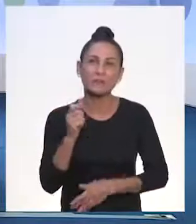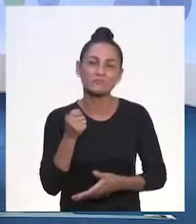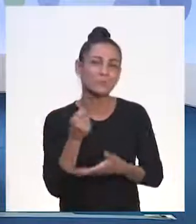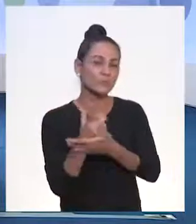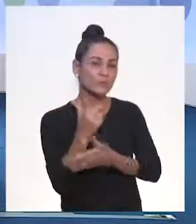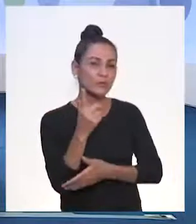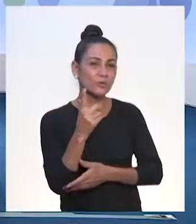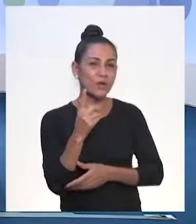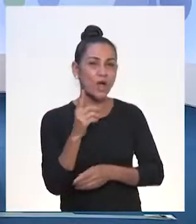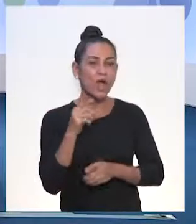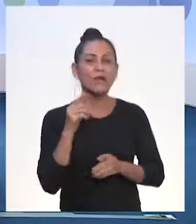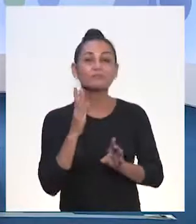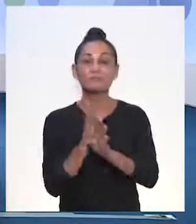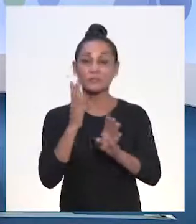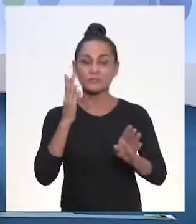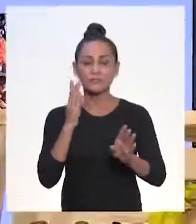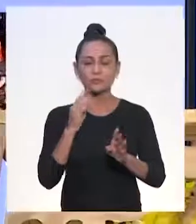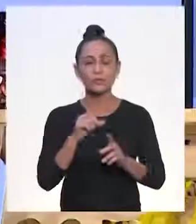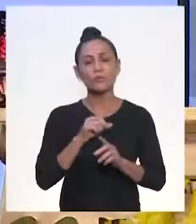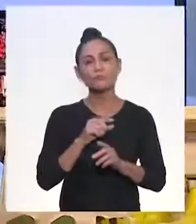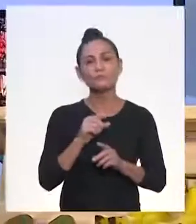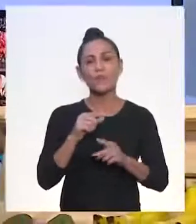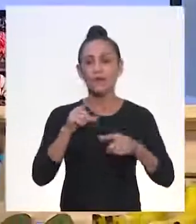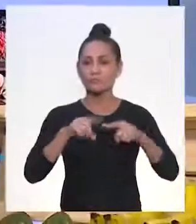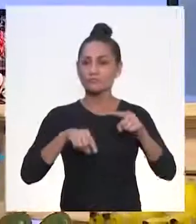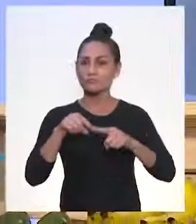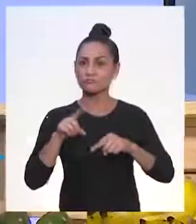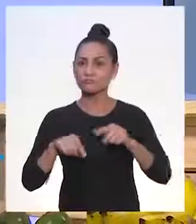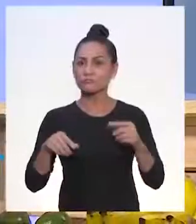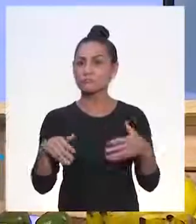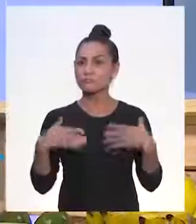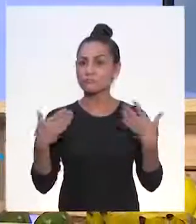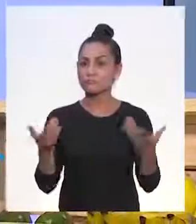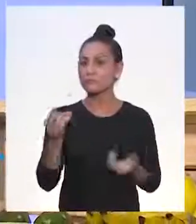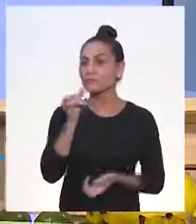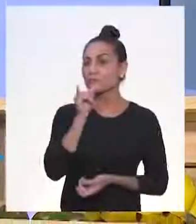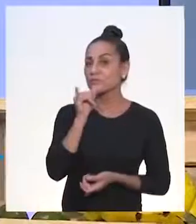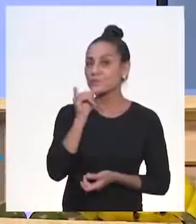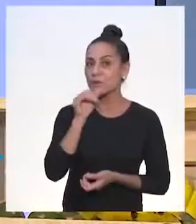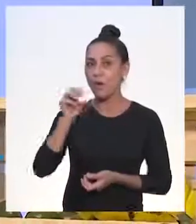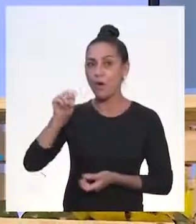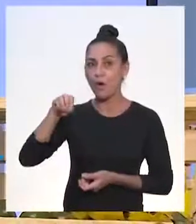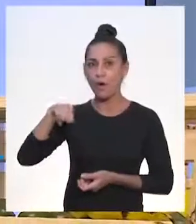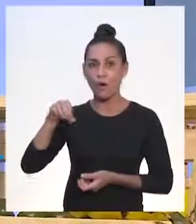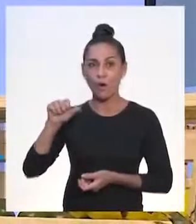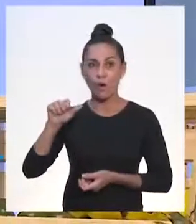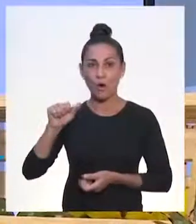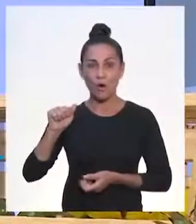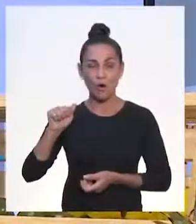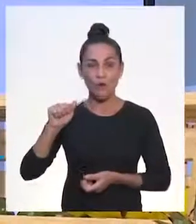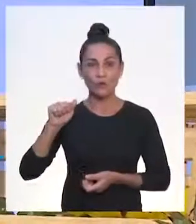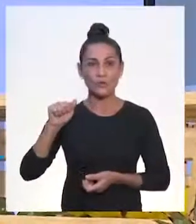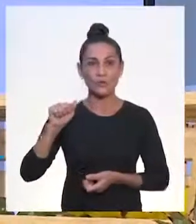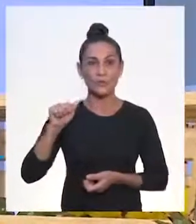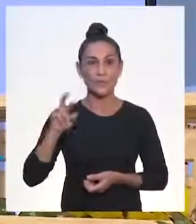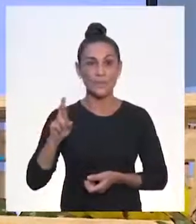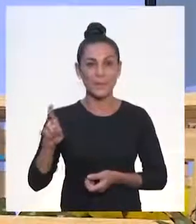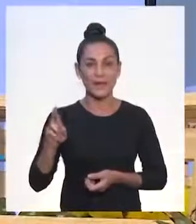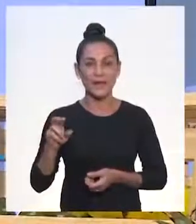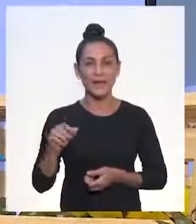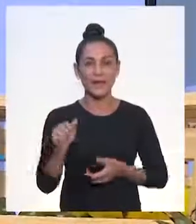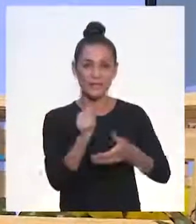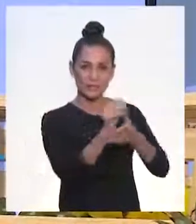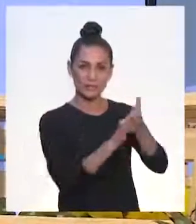e aí você identificou algumas coisas. Eu vou dar um exemplo aí, eu vou pedir até para o Osmar fazer, opa, que já tem a ver com a nossa primeira